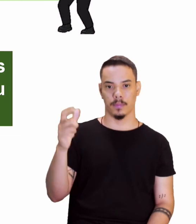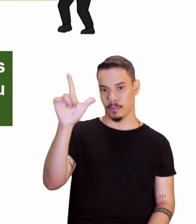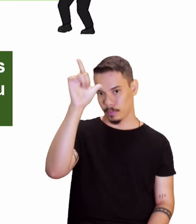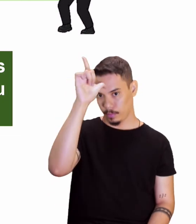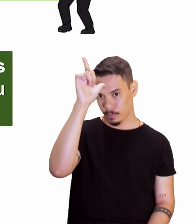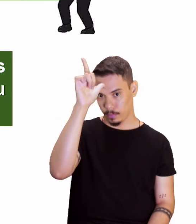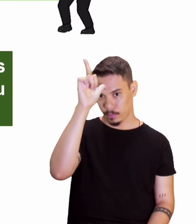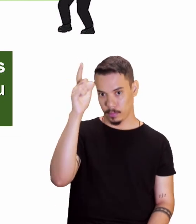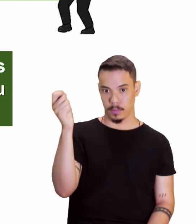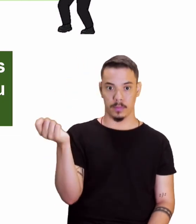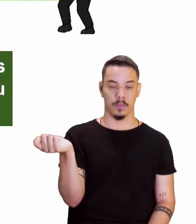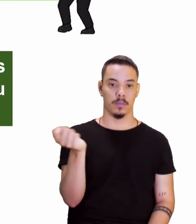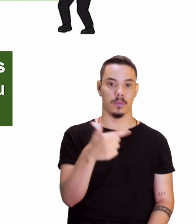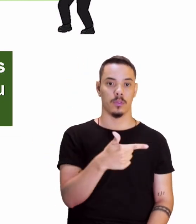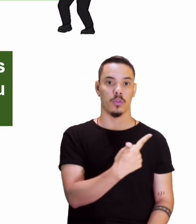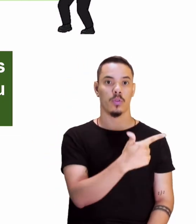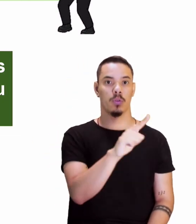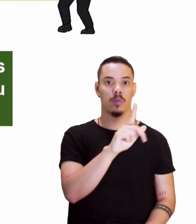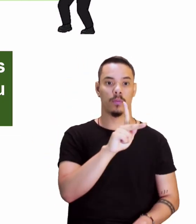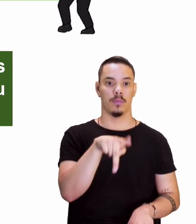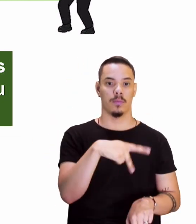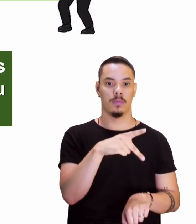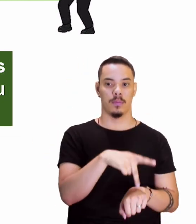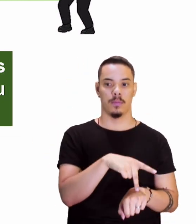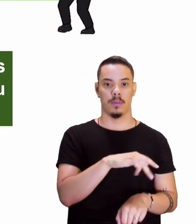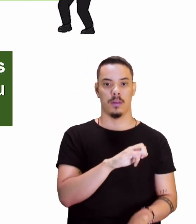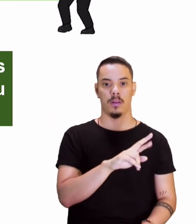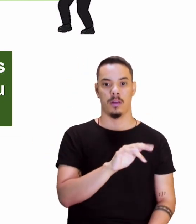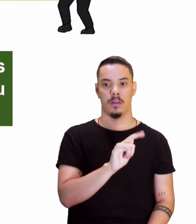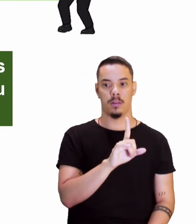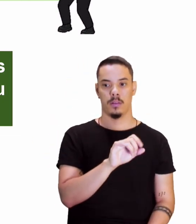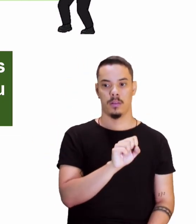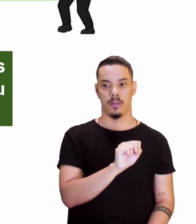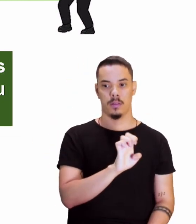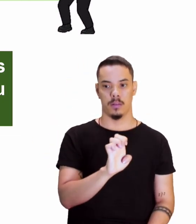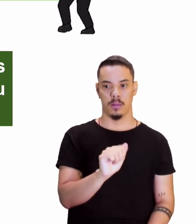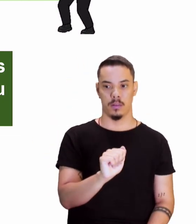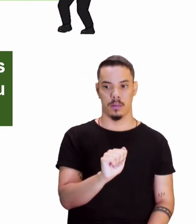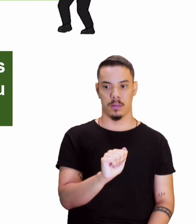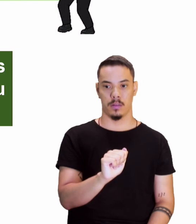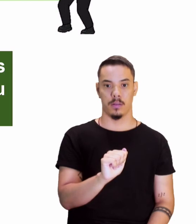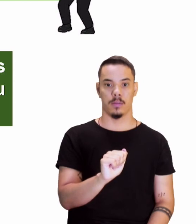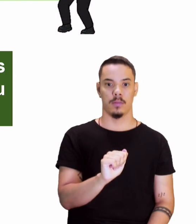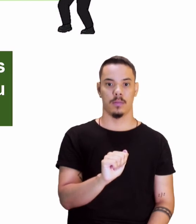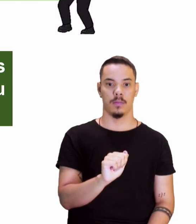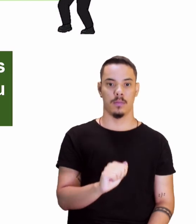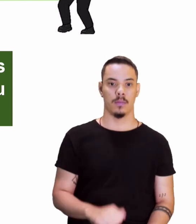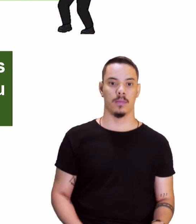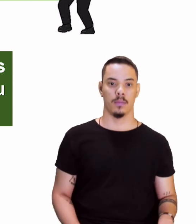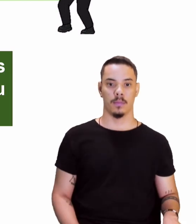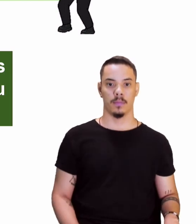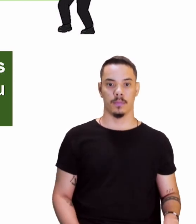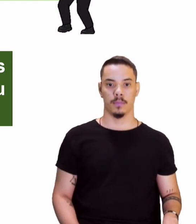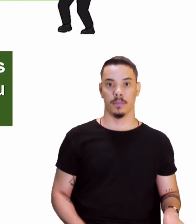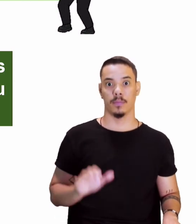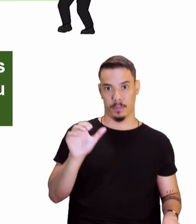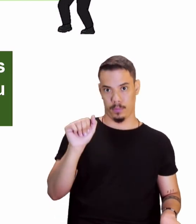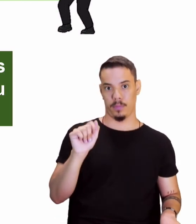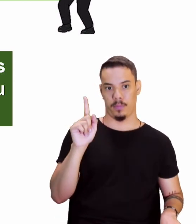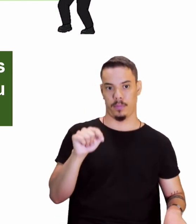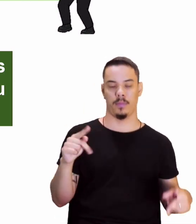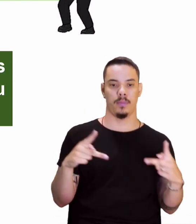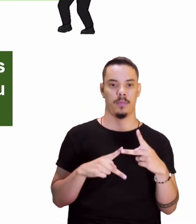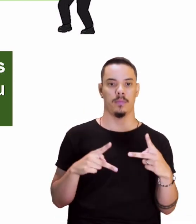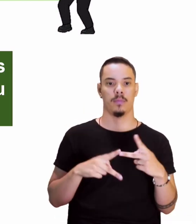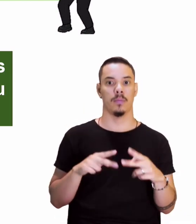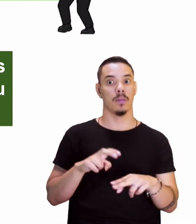alemã à irlandesa. Aqui esse azinho é a preposição. Tá bom?